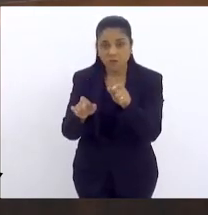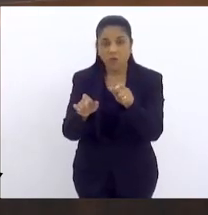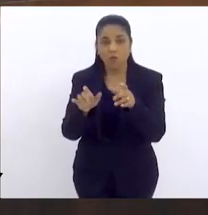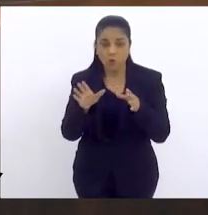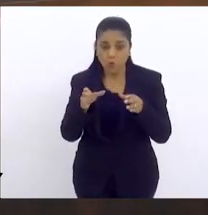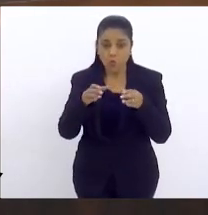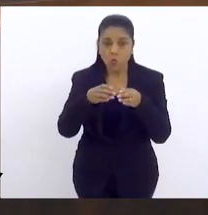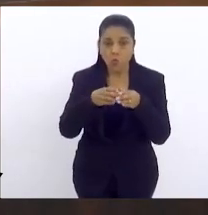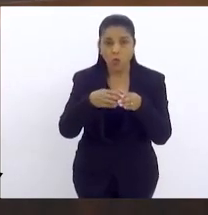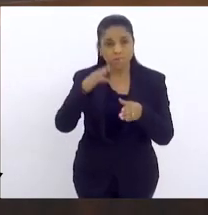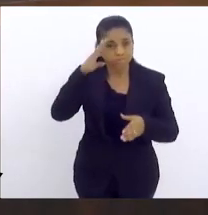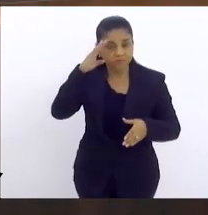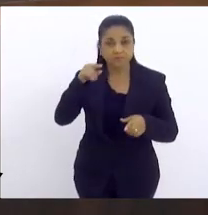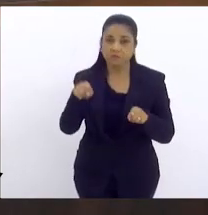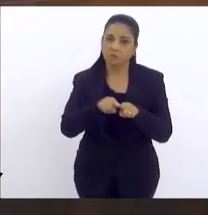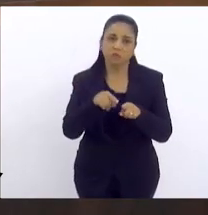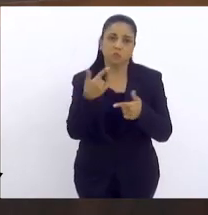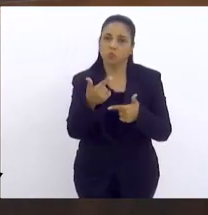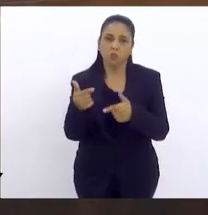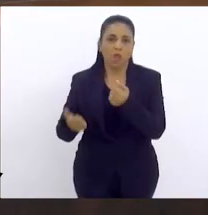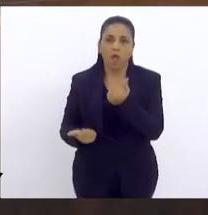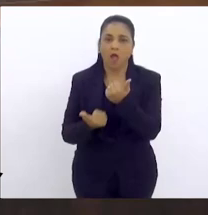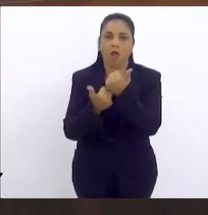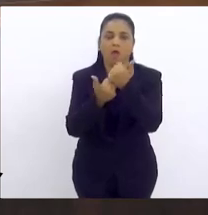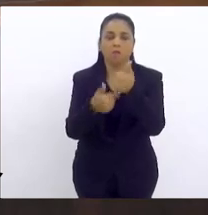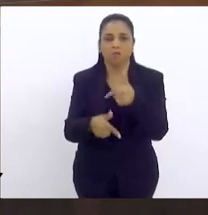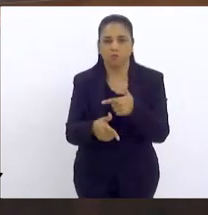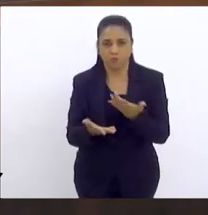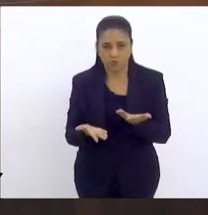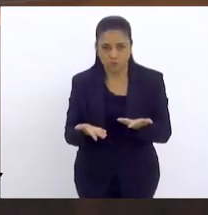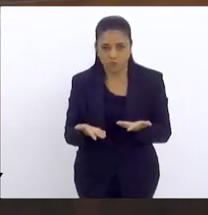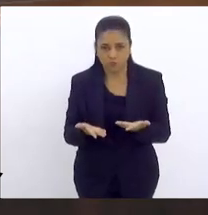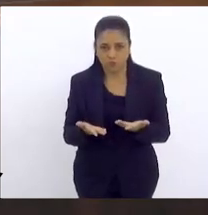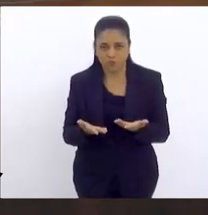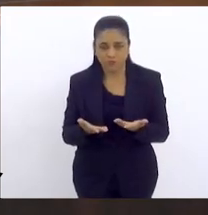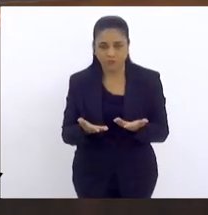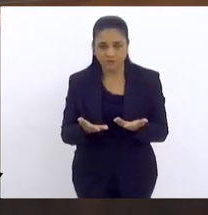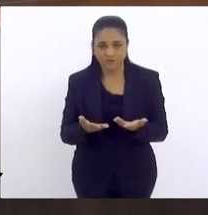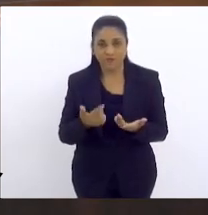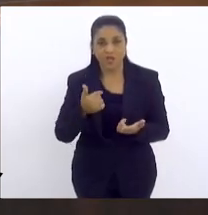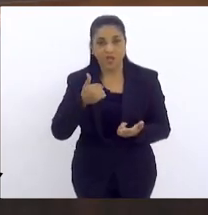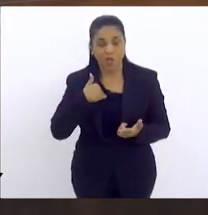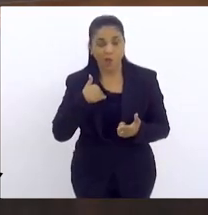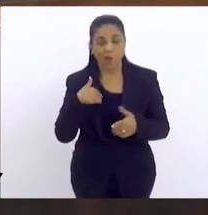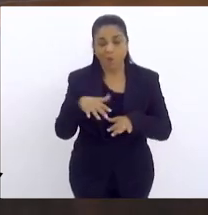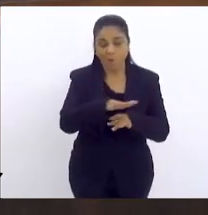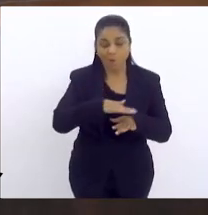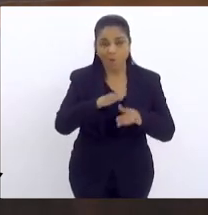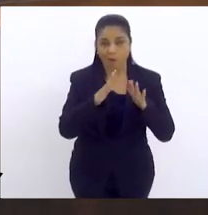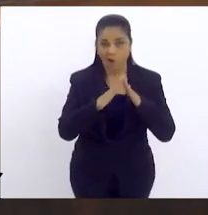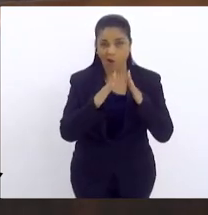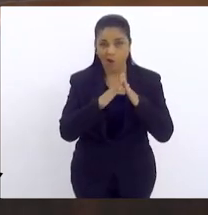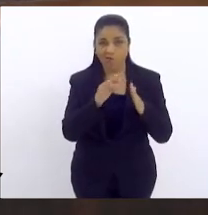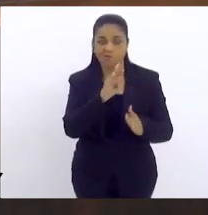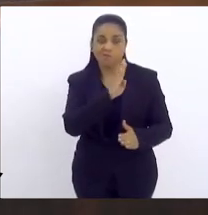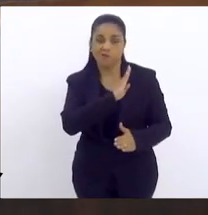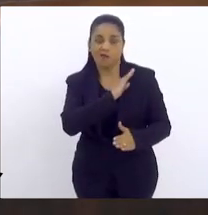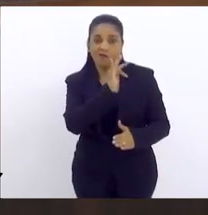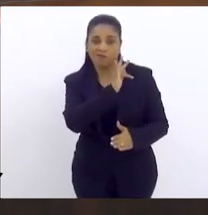a própria comando muitas vezes não tem o apoio da onde deveria ter apoio eu sou morador da Baixada Fluminense